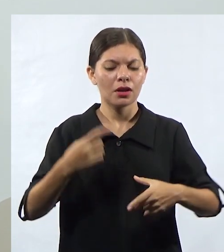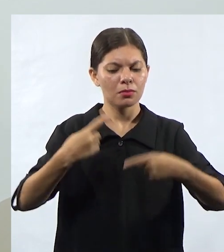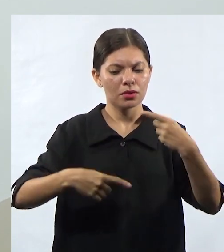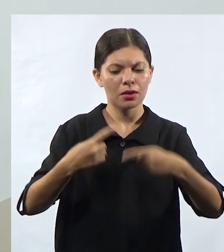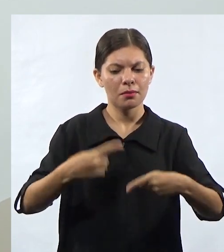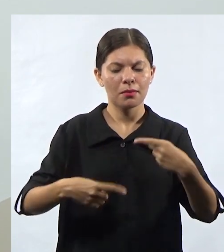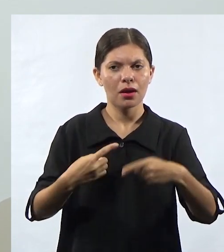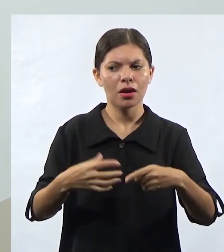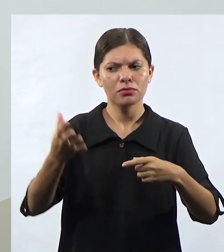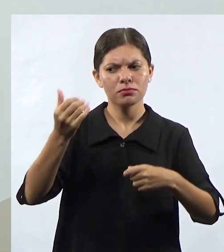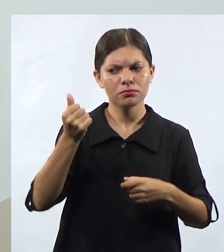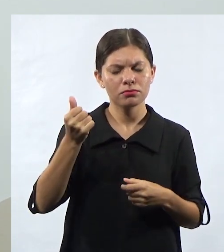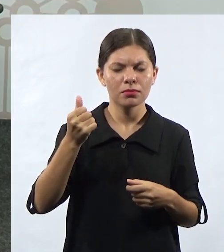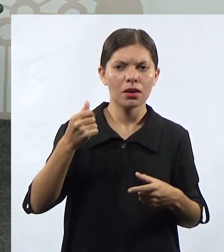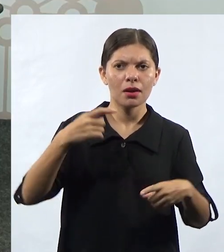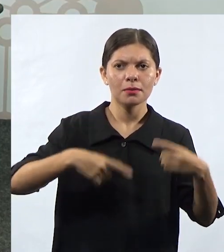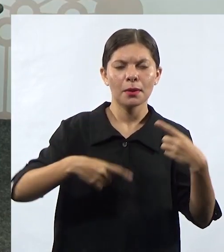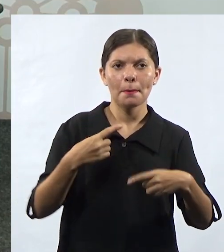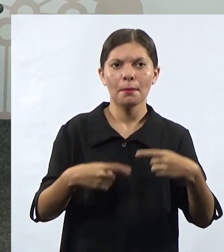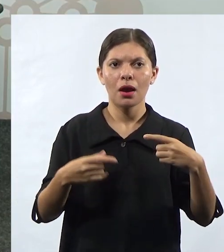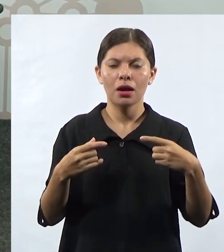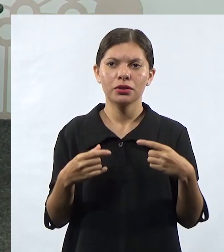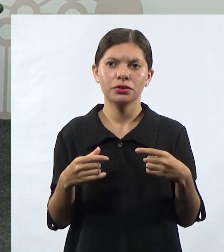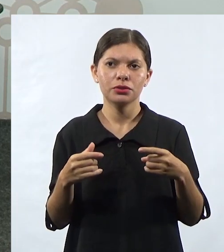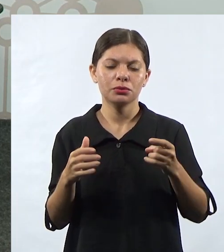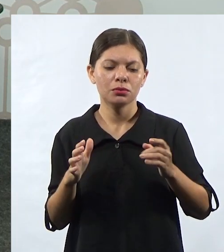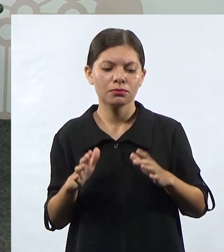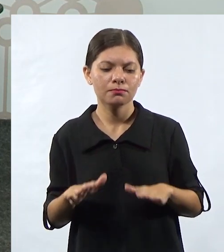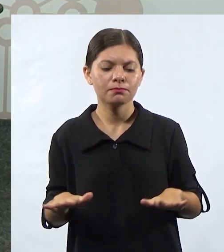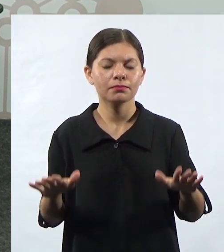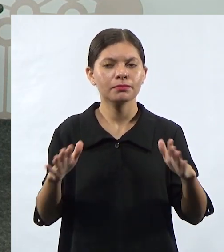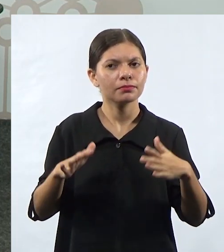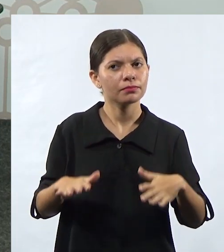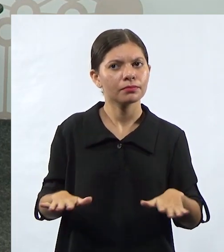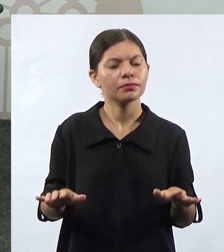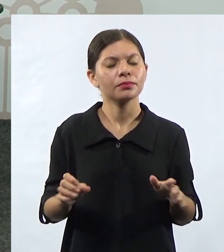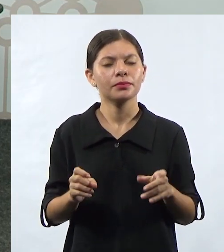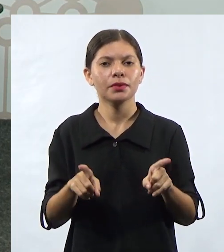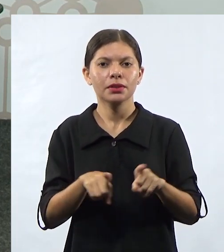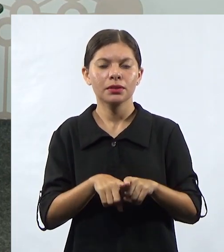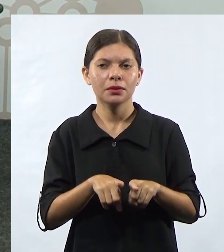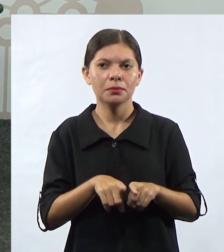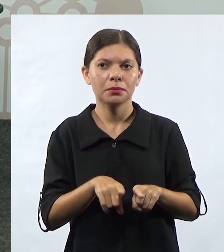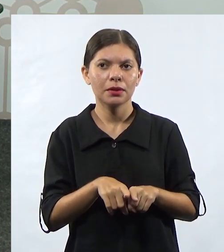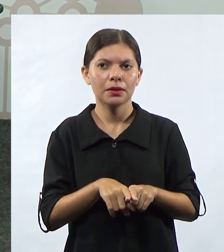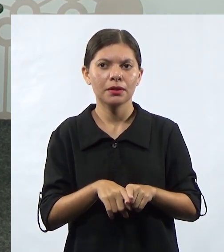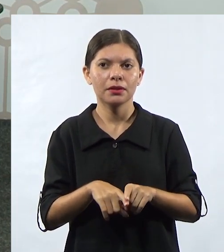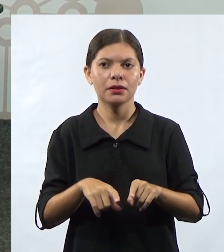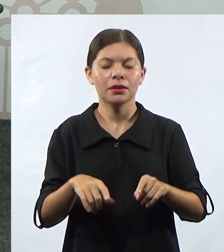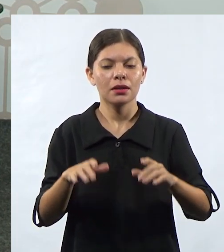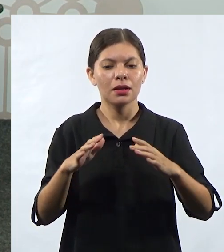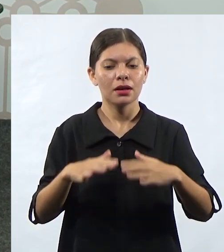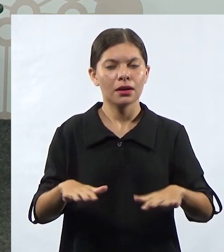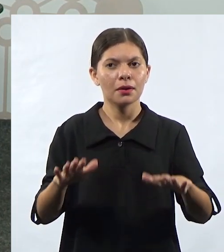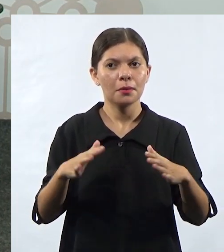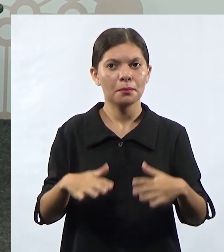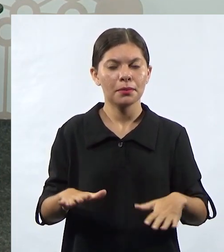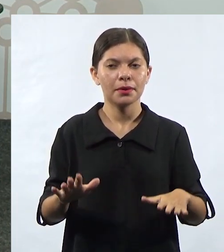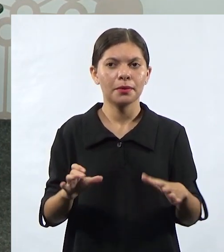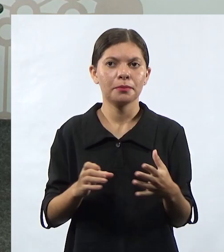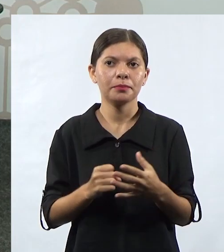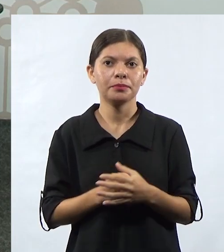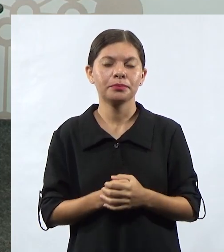quando o debate ficar muito calmo, muito tranquilo, assim como ela tem que acalmar se ele